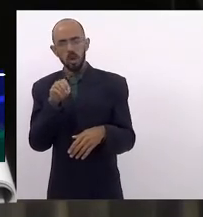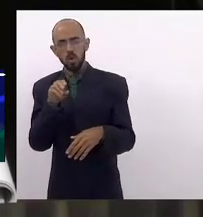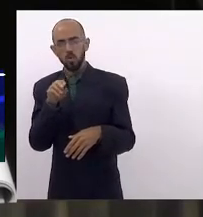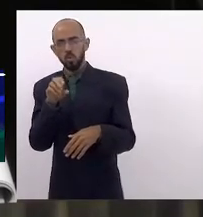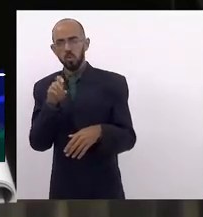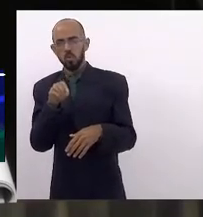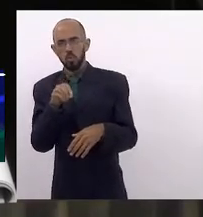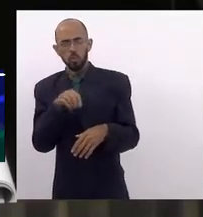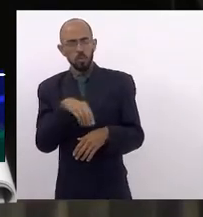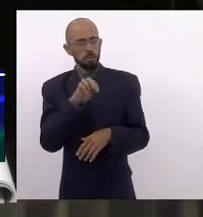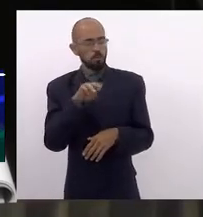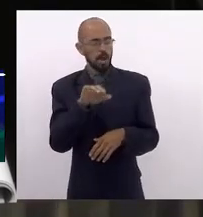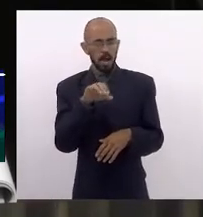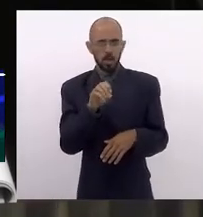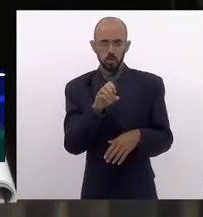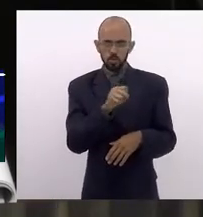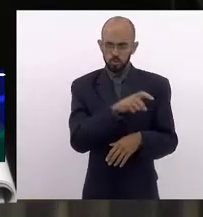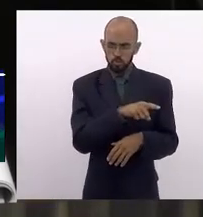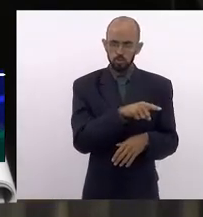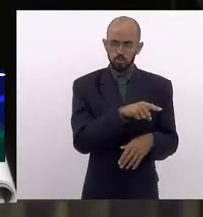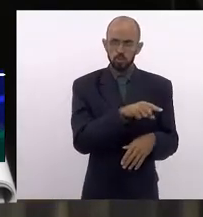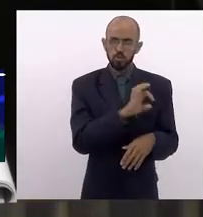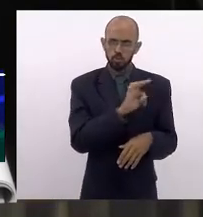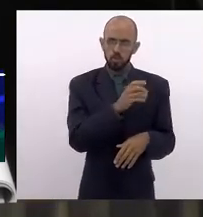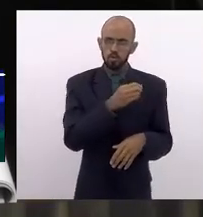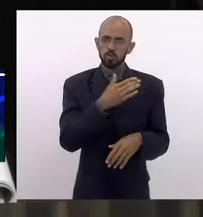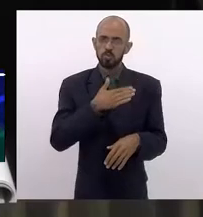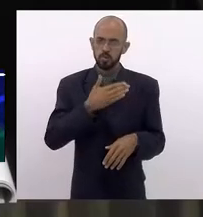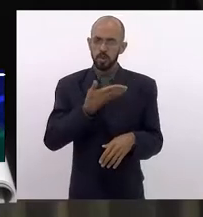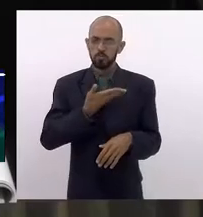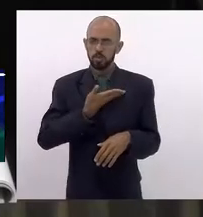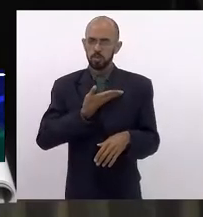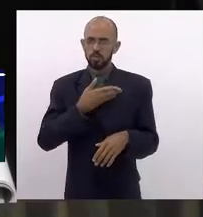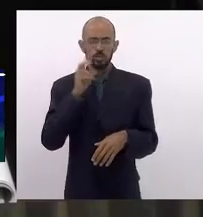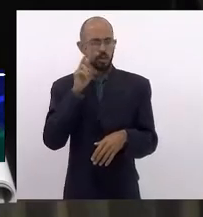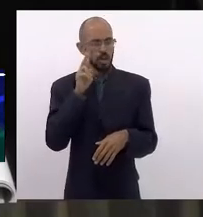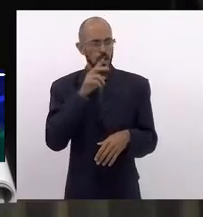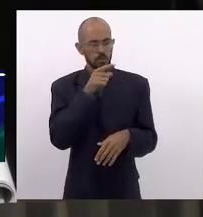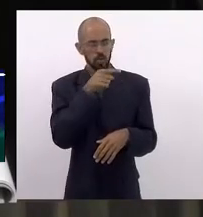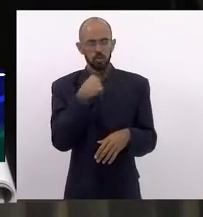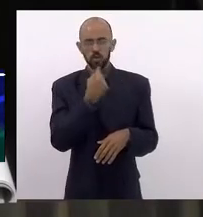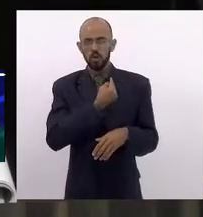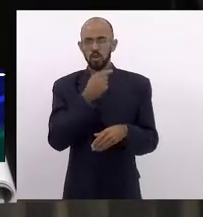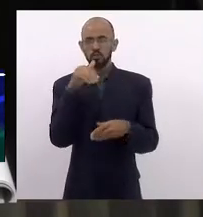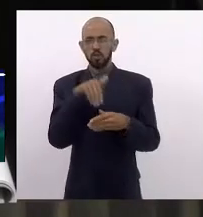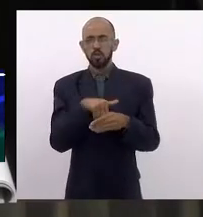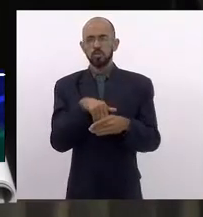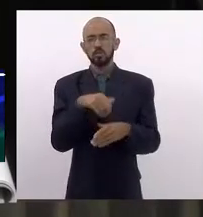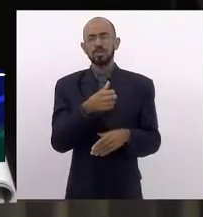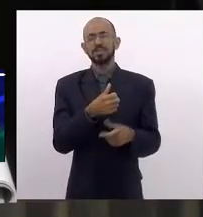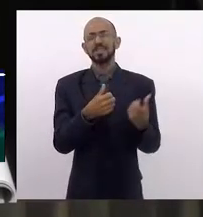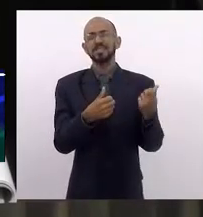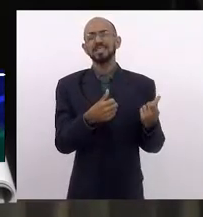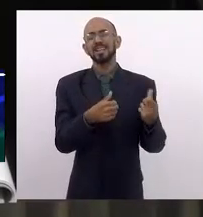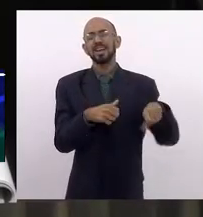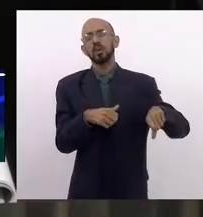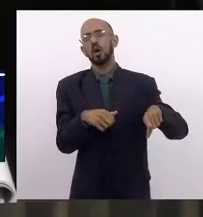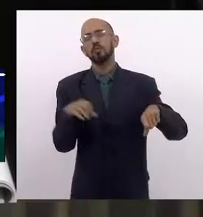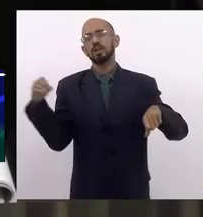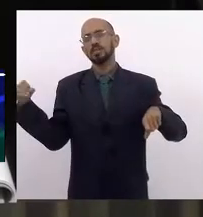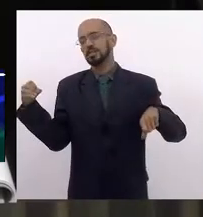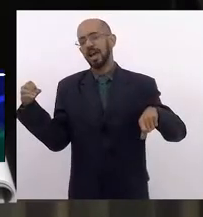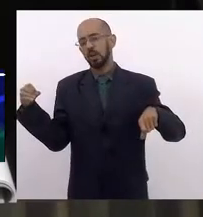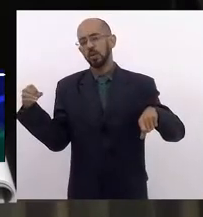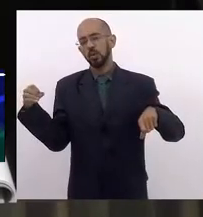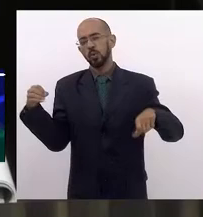amigo Marcos Miriam todos os meus amigos devem lembrar que nós voltamos ak69 a zero Deputado waldeck